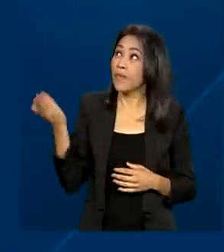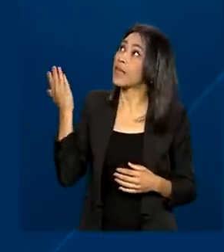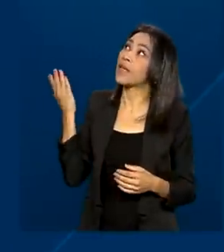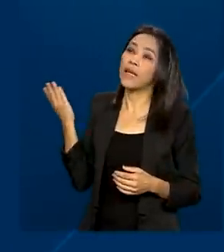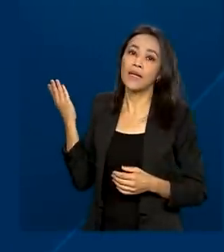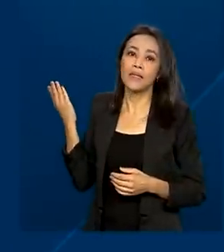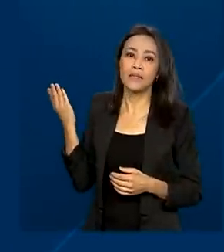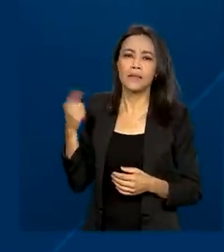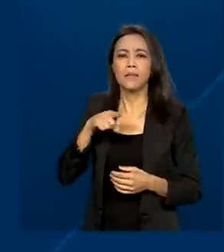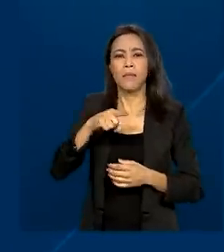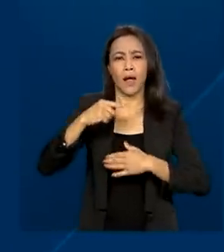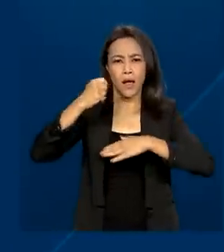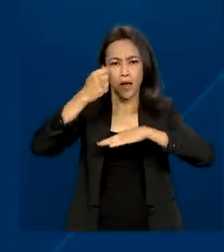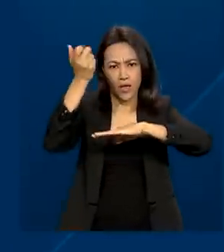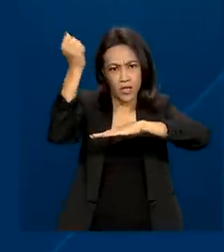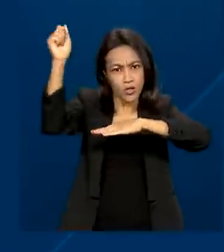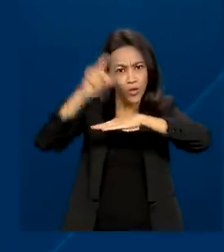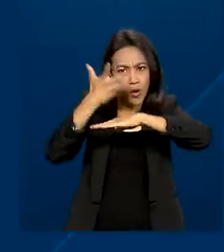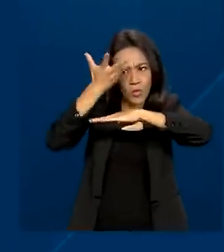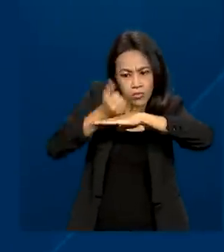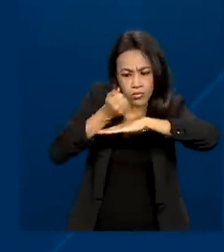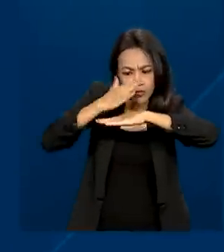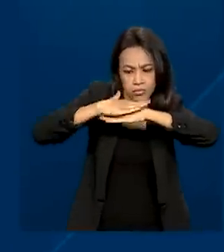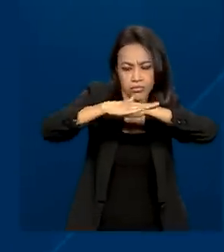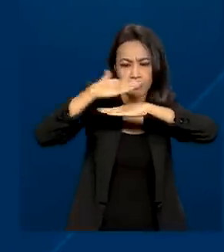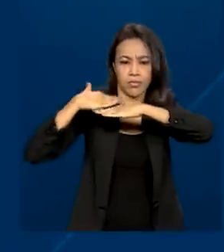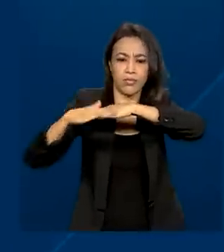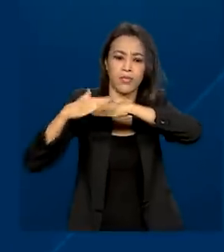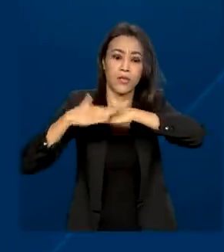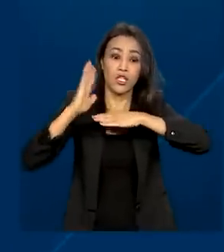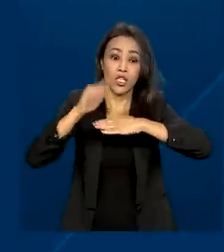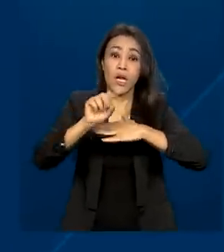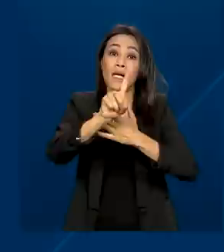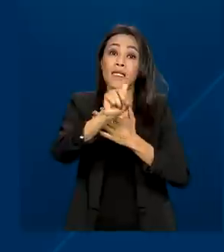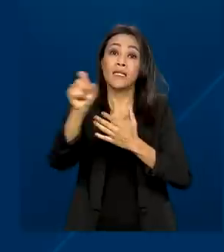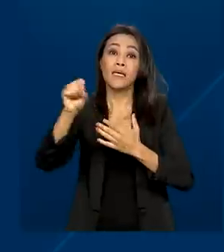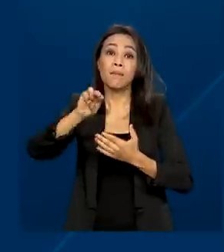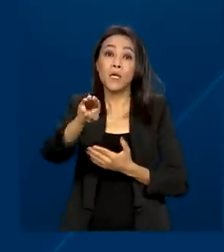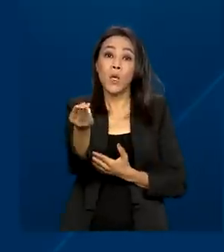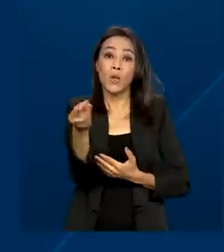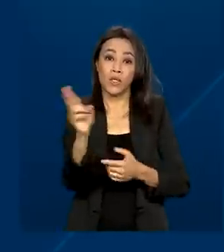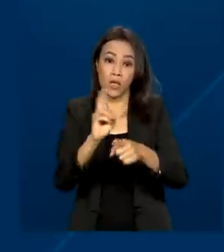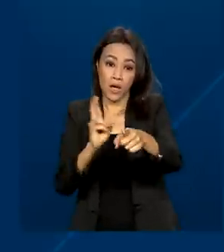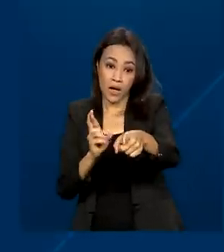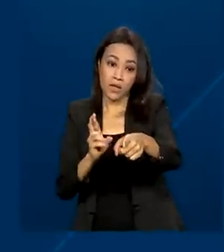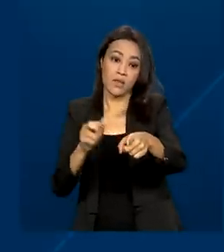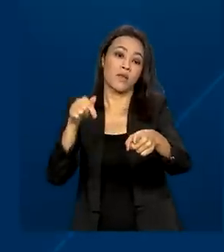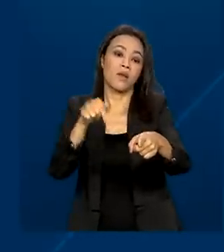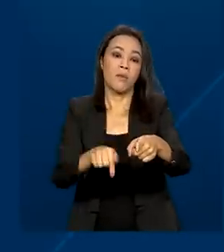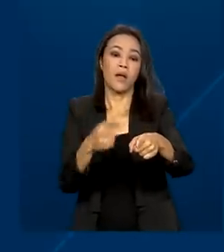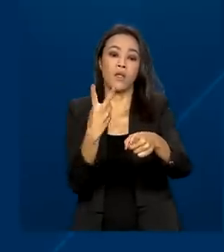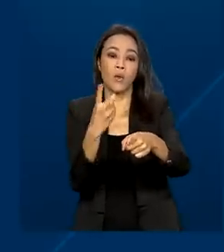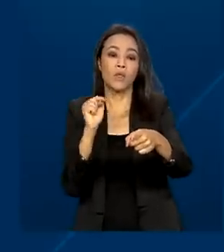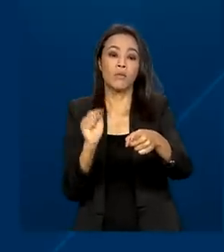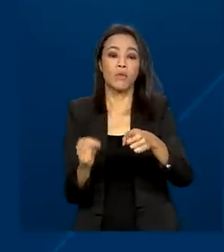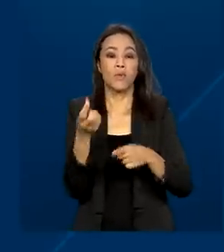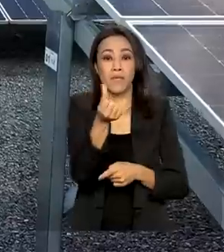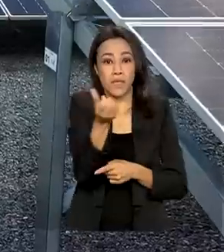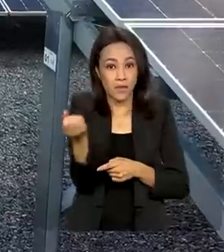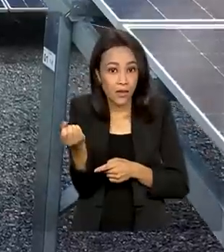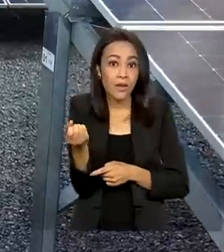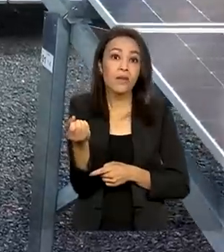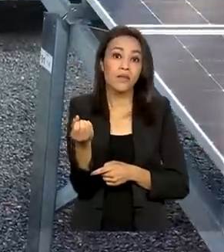Renovável de Instalação de Energia Solar já liberou 100 milhões de reais para 2.600